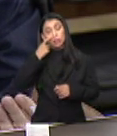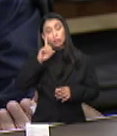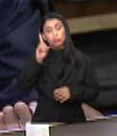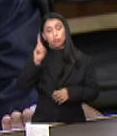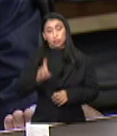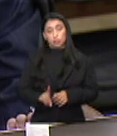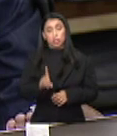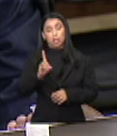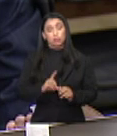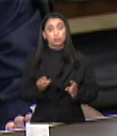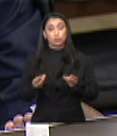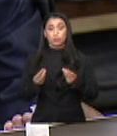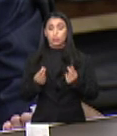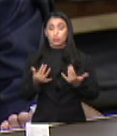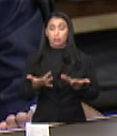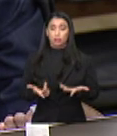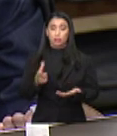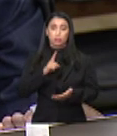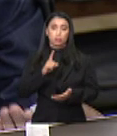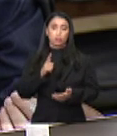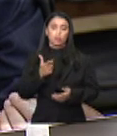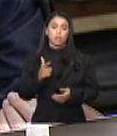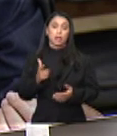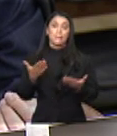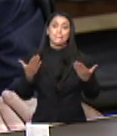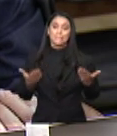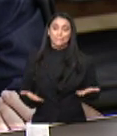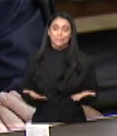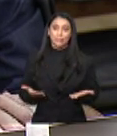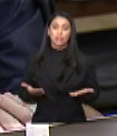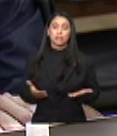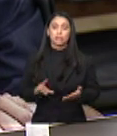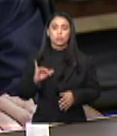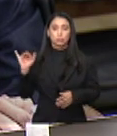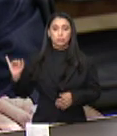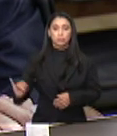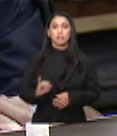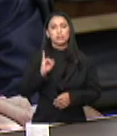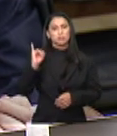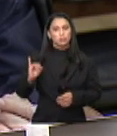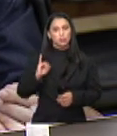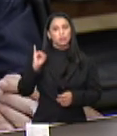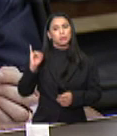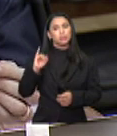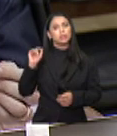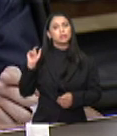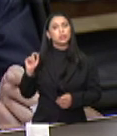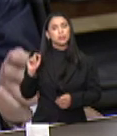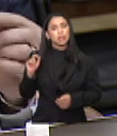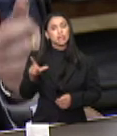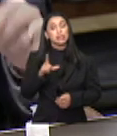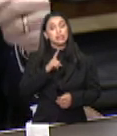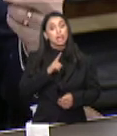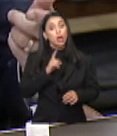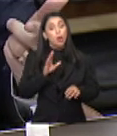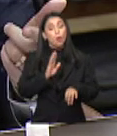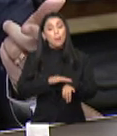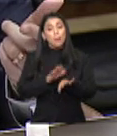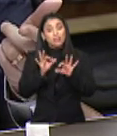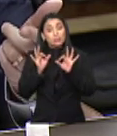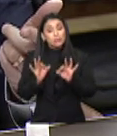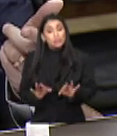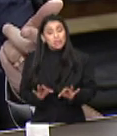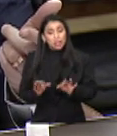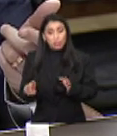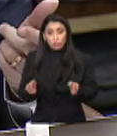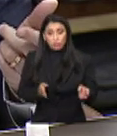não deveria estar sujeito a pedido expresso. Mas, no fundo, o mais importante aqui é estabelecer um momento até o qual